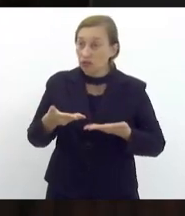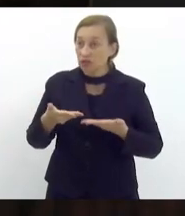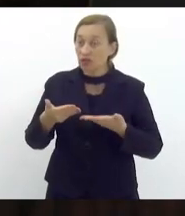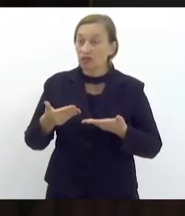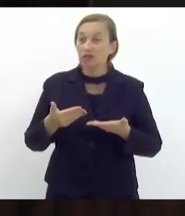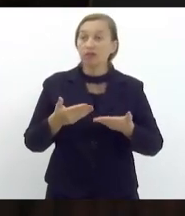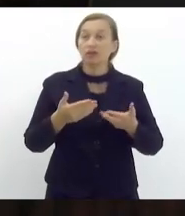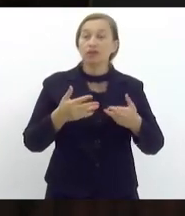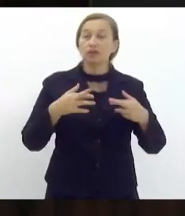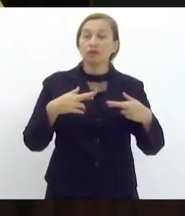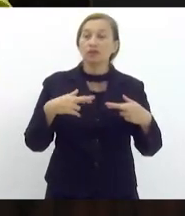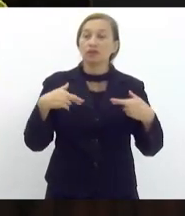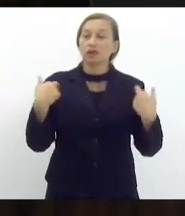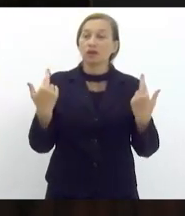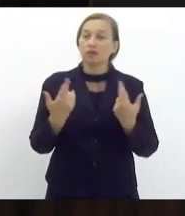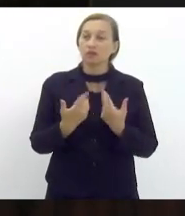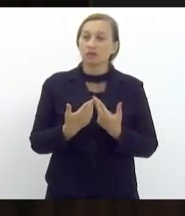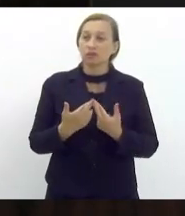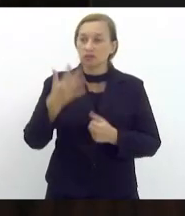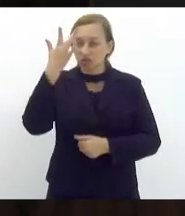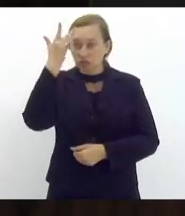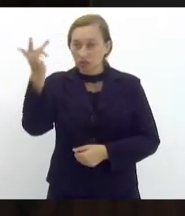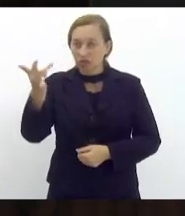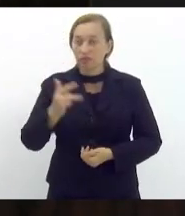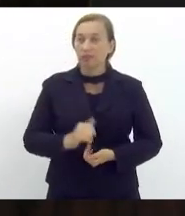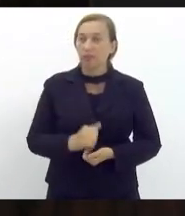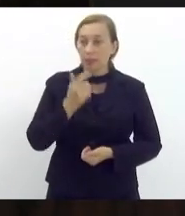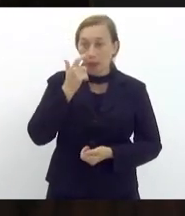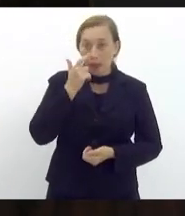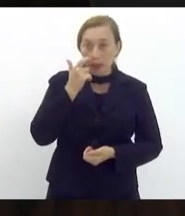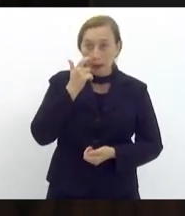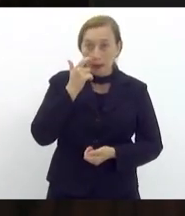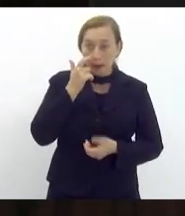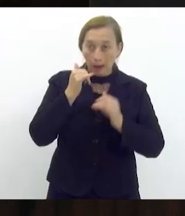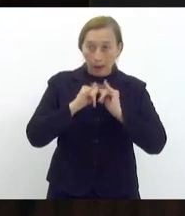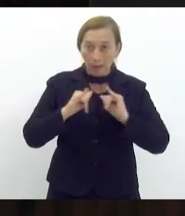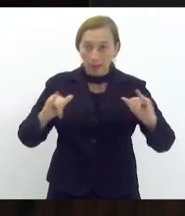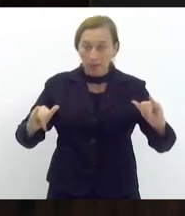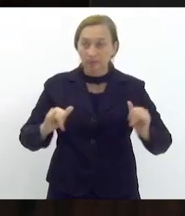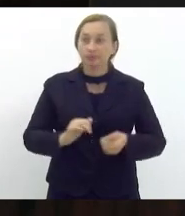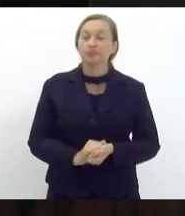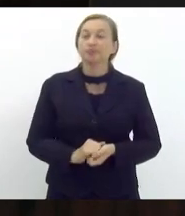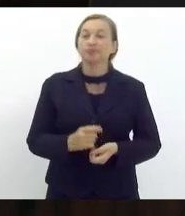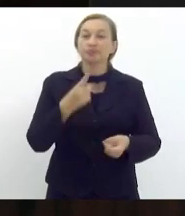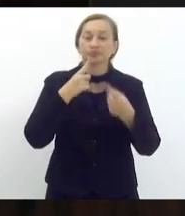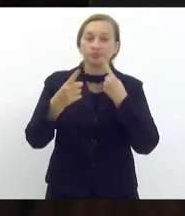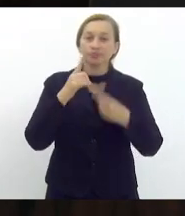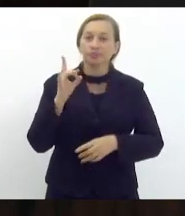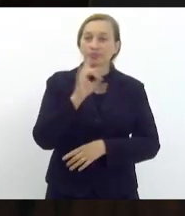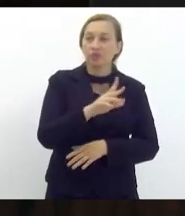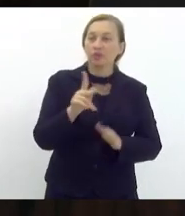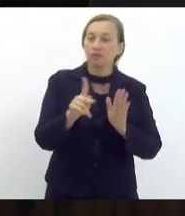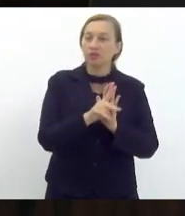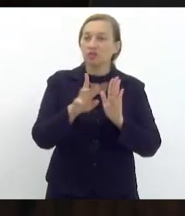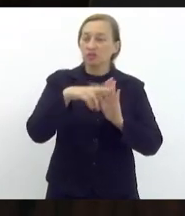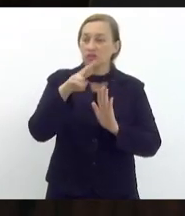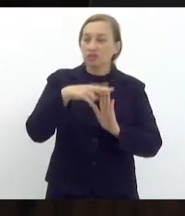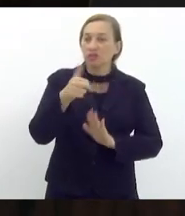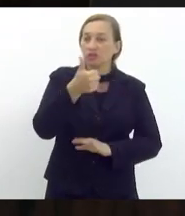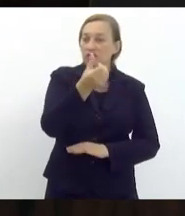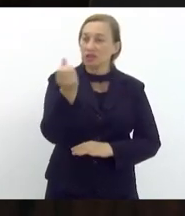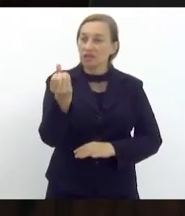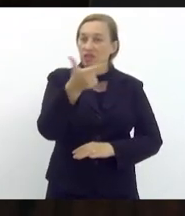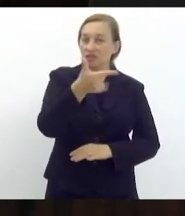para as sessões de amanhã anuncio em discussão única projeto de resolução número